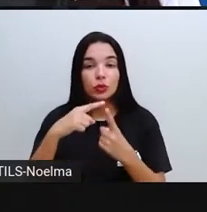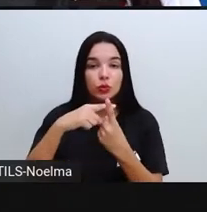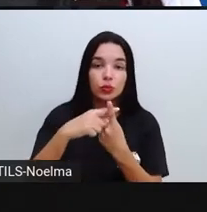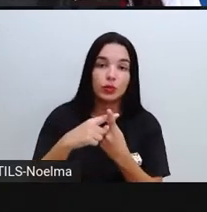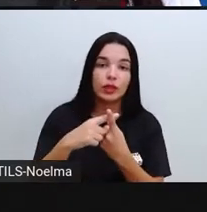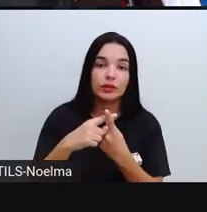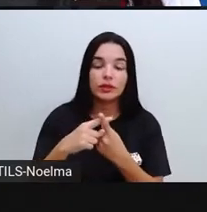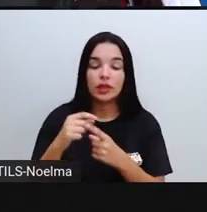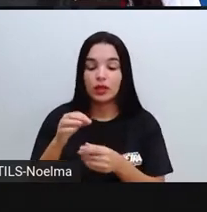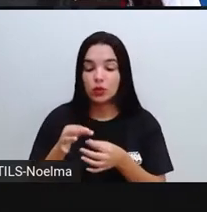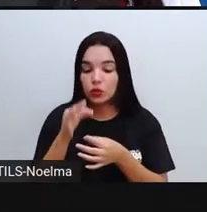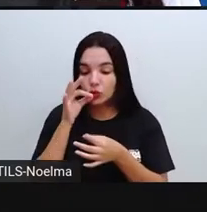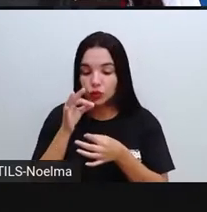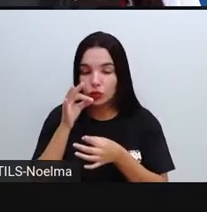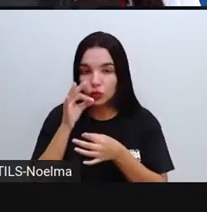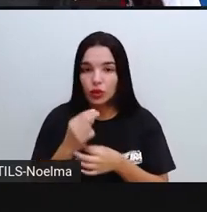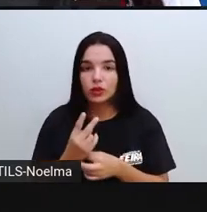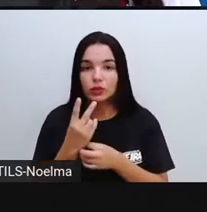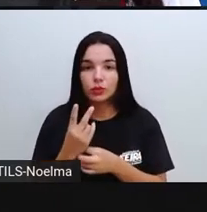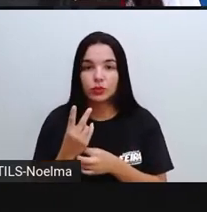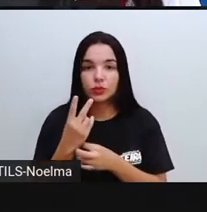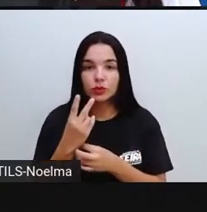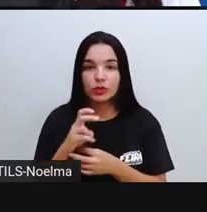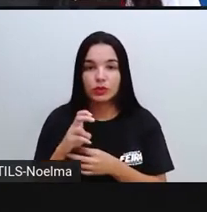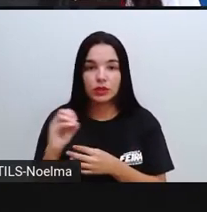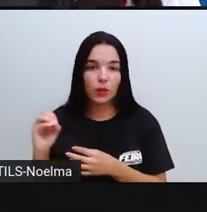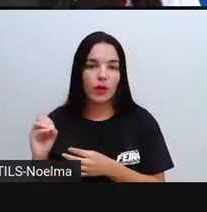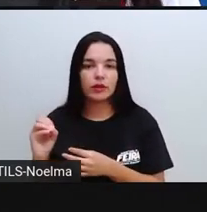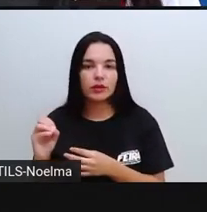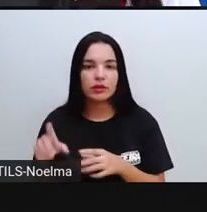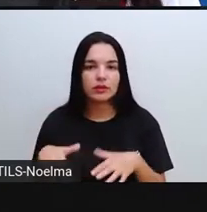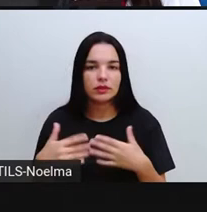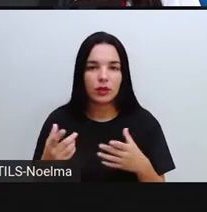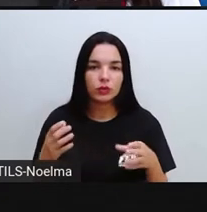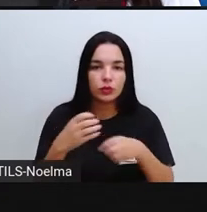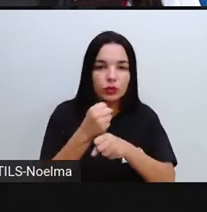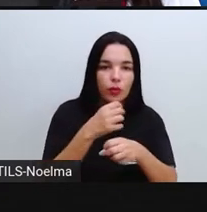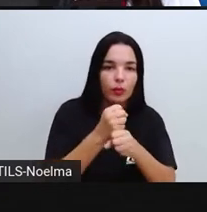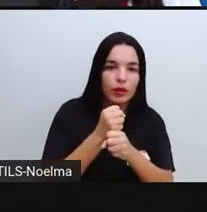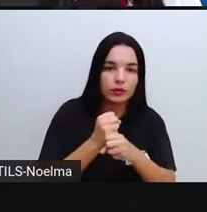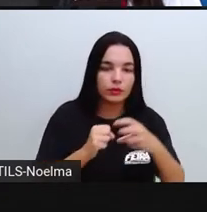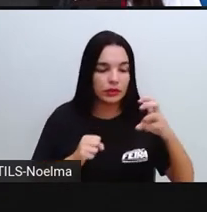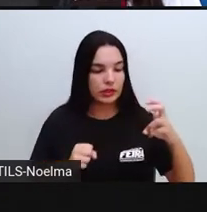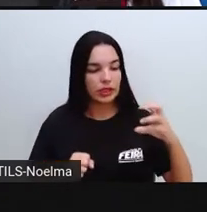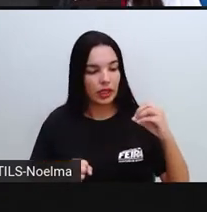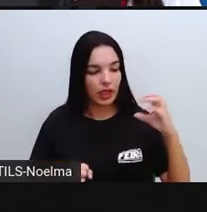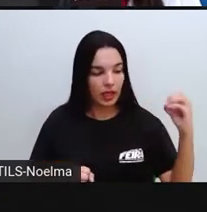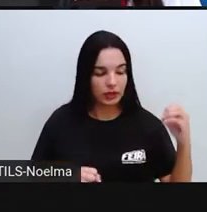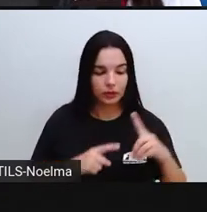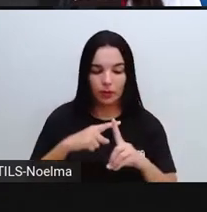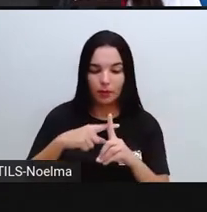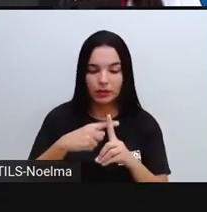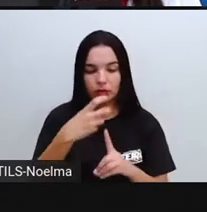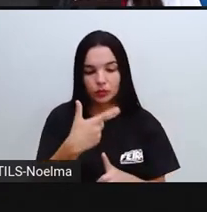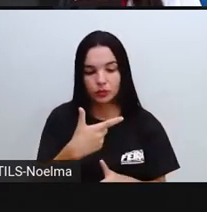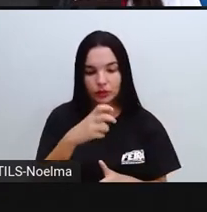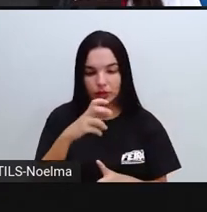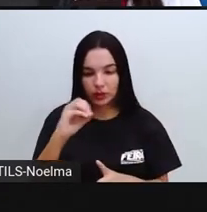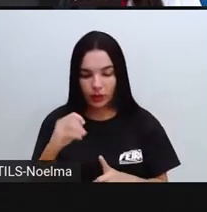500 ml. 500 ml mais 500 ml vai dar o quê aí? 1.000 ml. Então, nós temos 500 ml